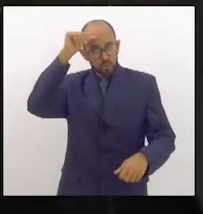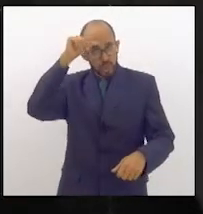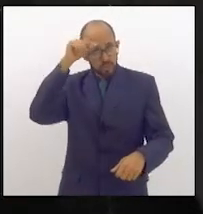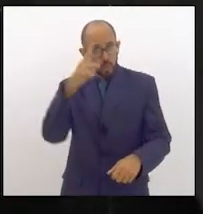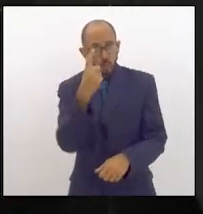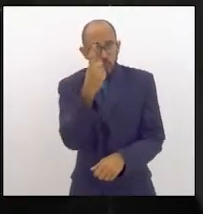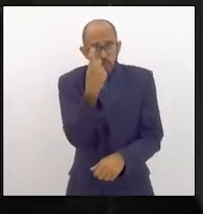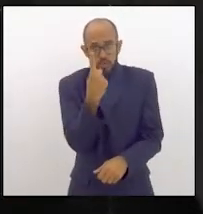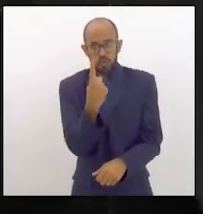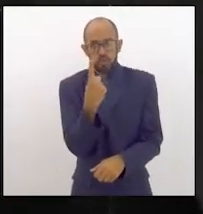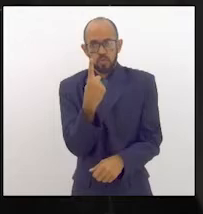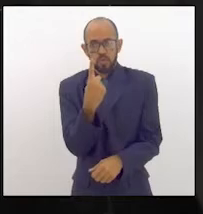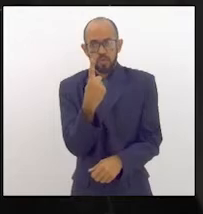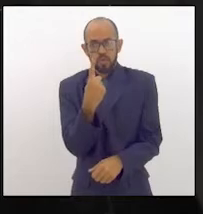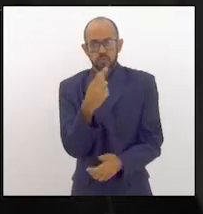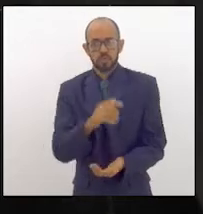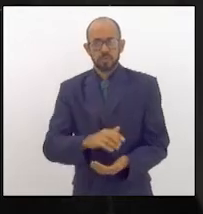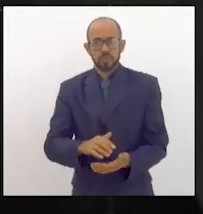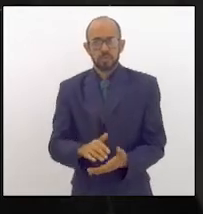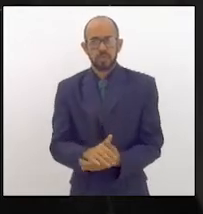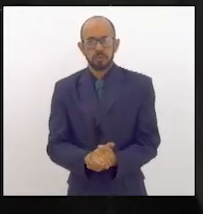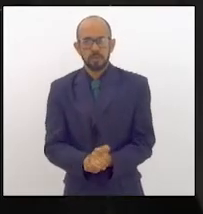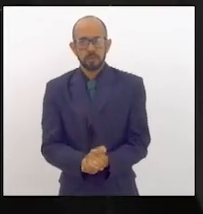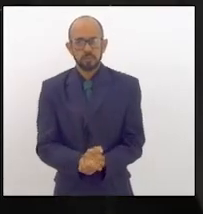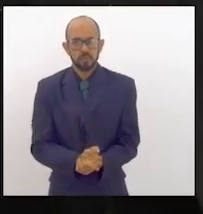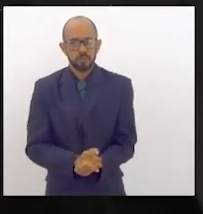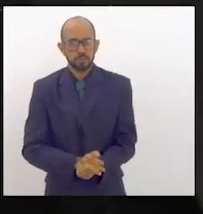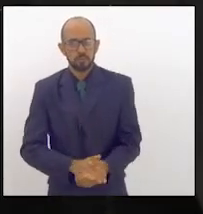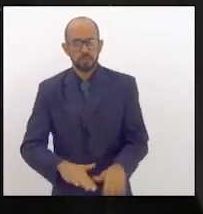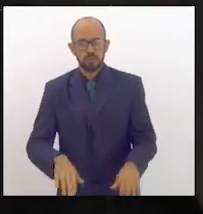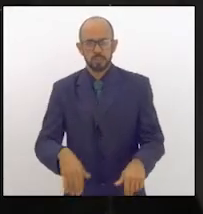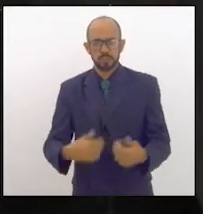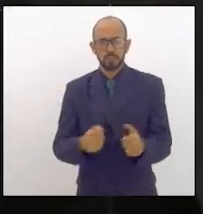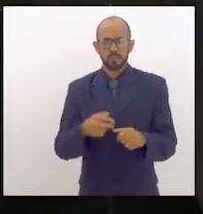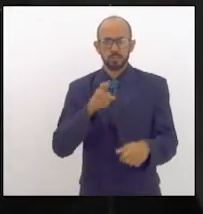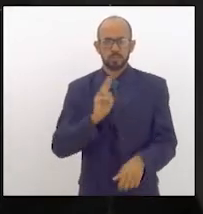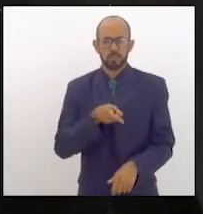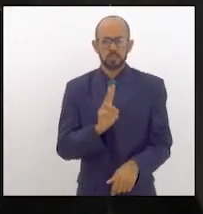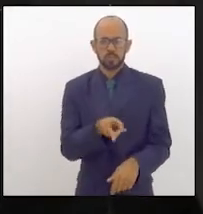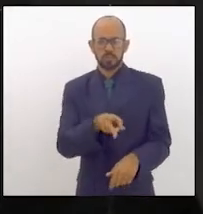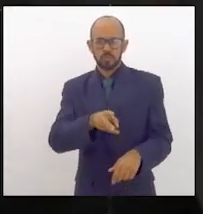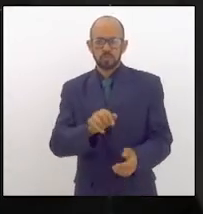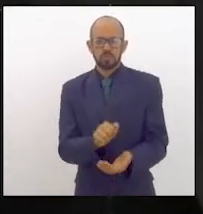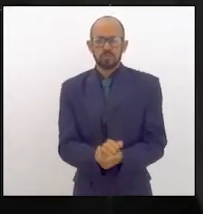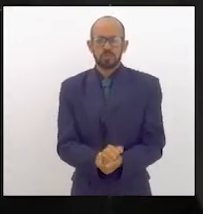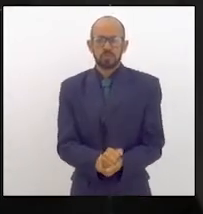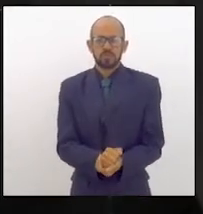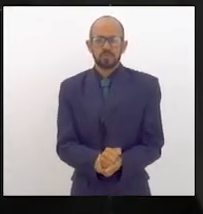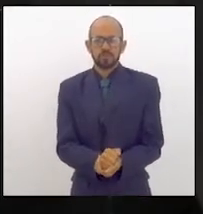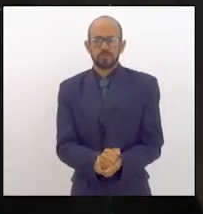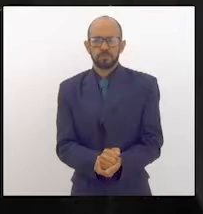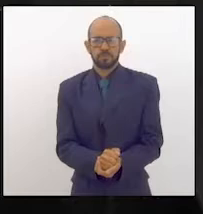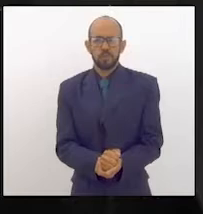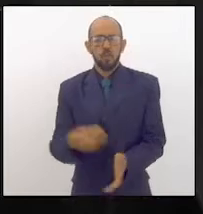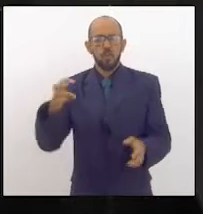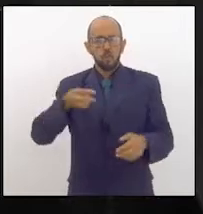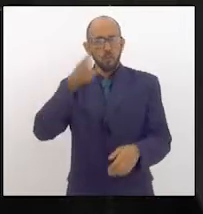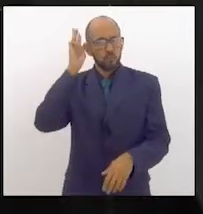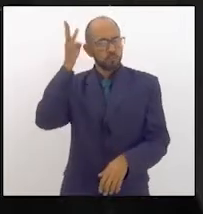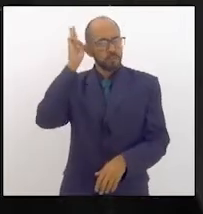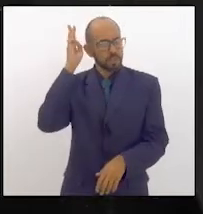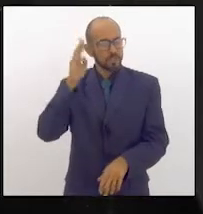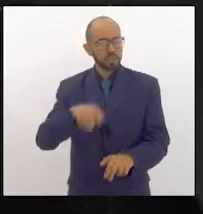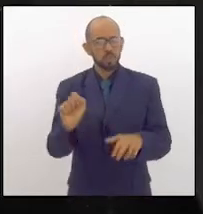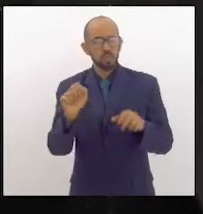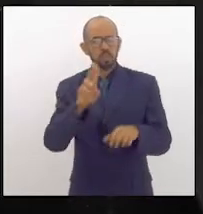só é apenas do governo segue esta tese abertamente o fanfarrão do vídeo ainda usava ainda